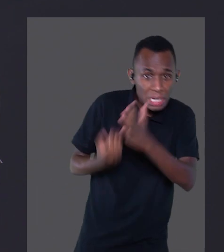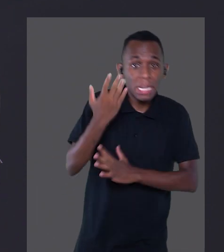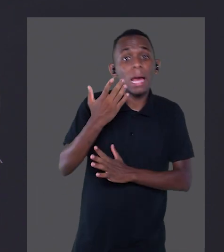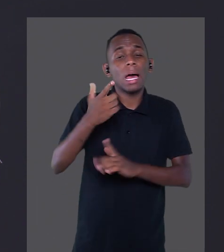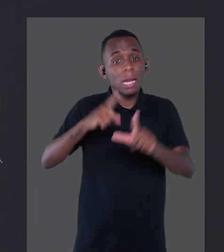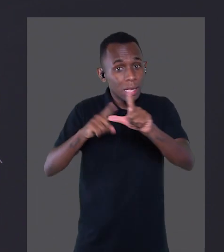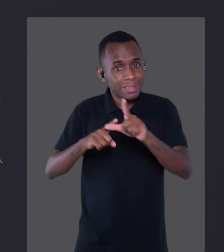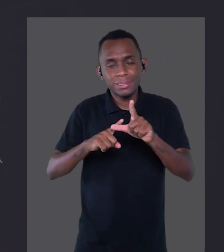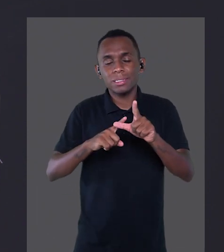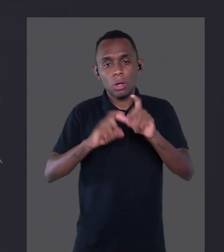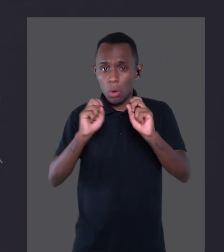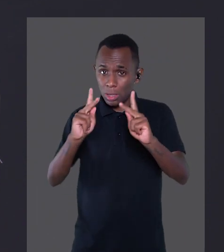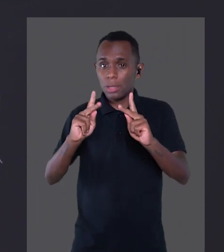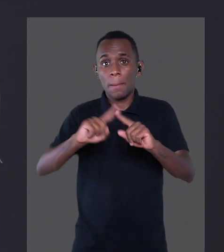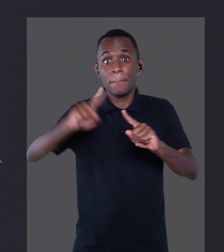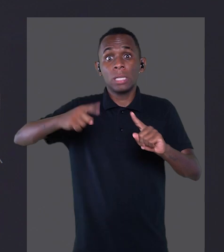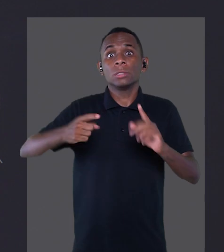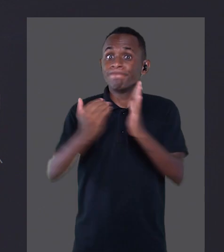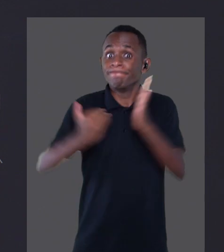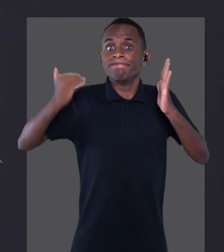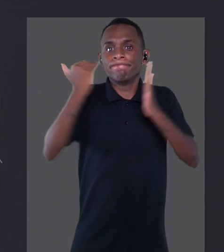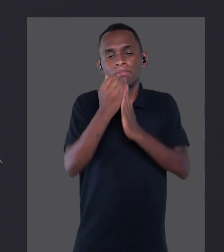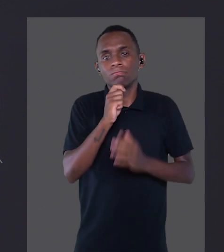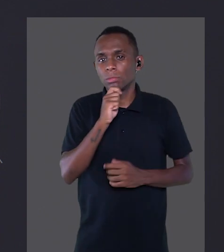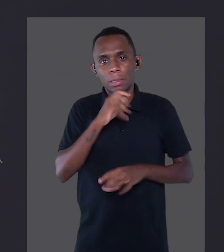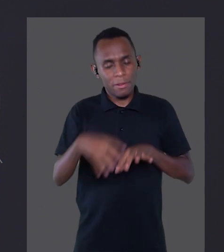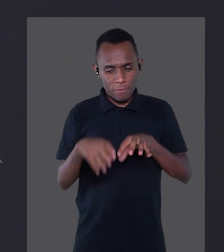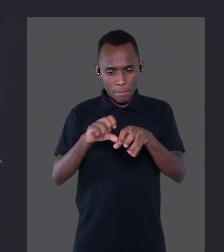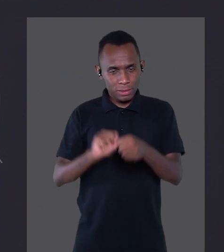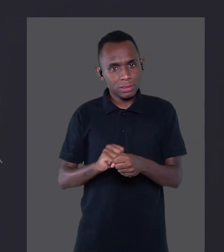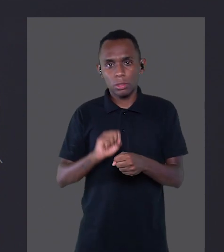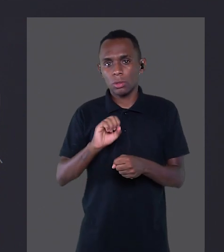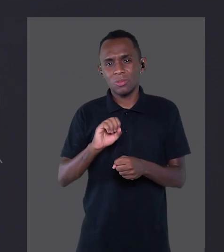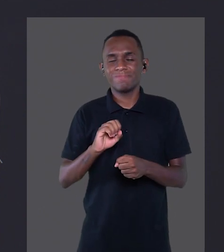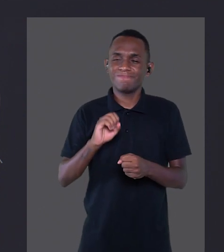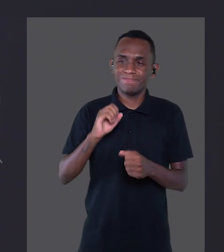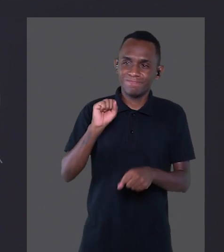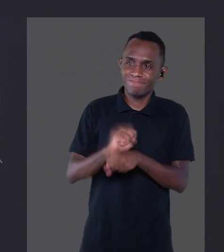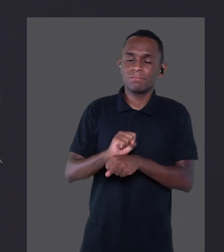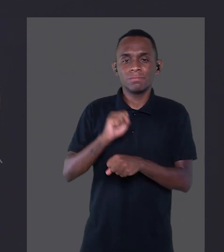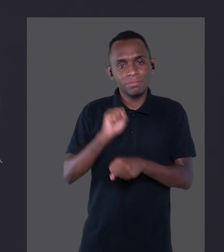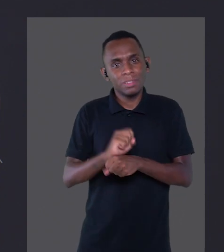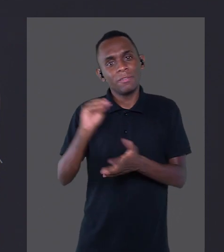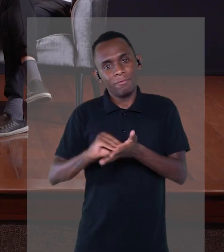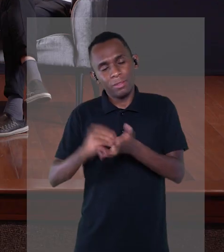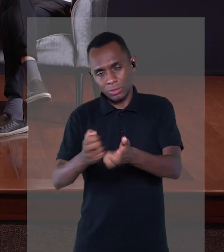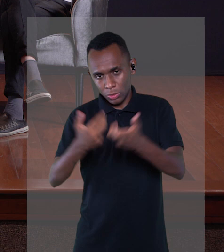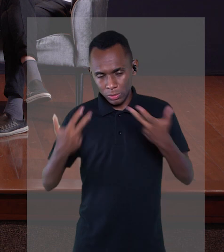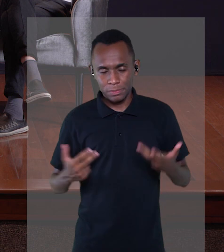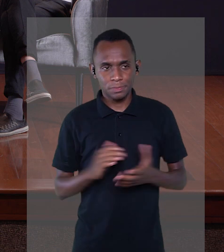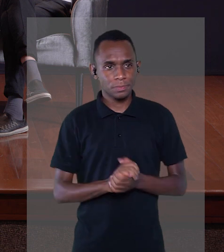sou o cara das palavras, assim. Minha formação musical é muito cheia de falhas, muito incipiente,